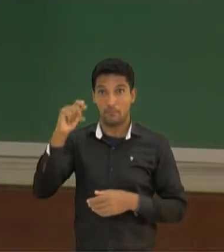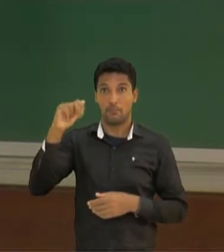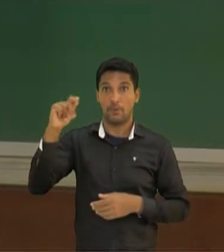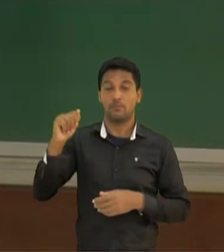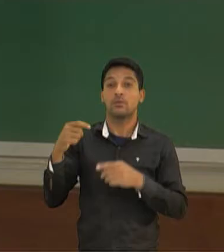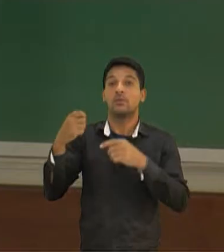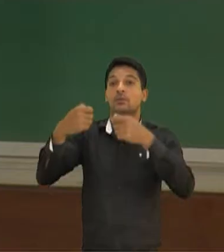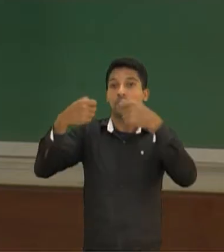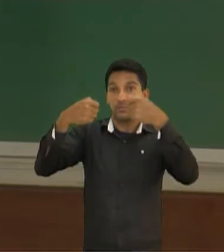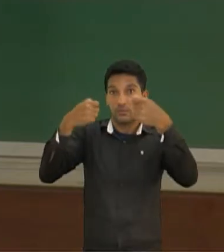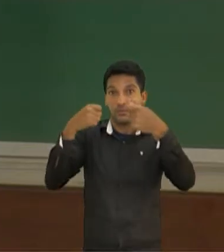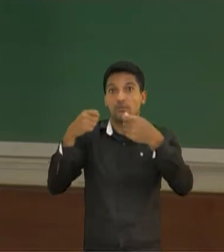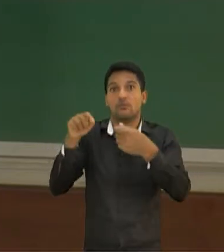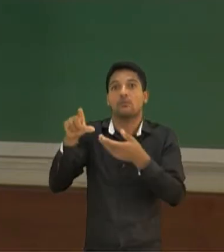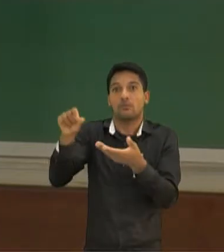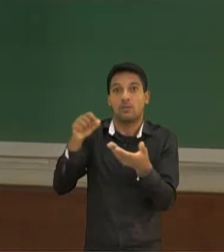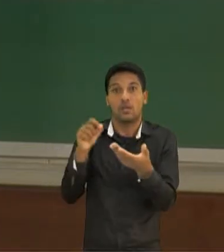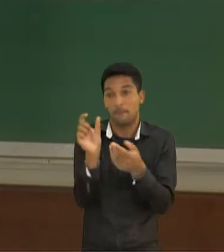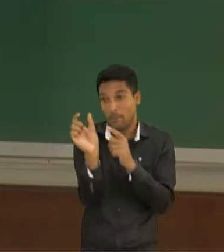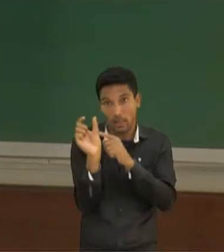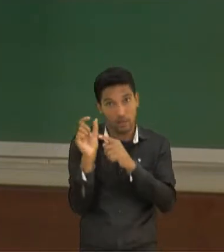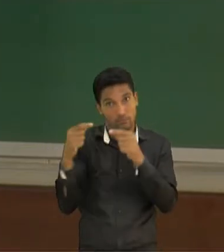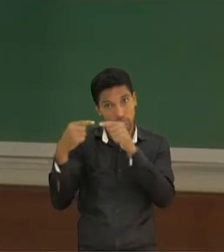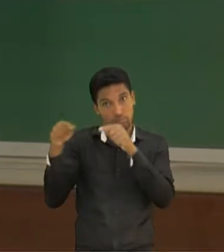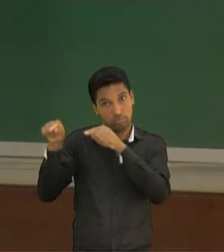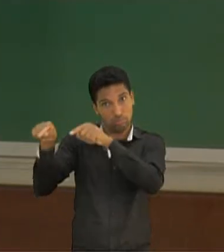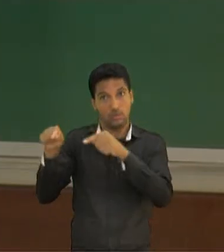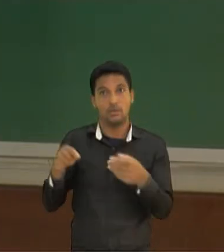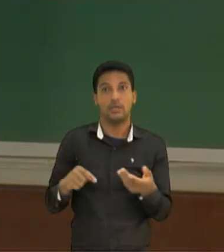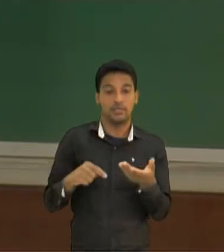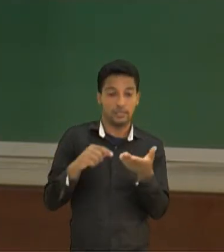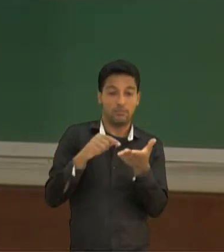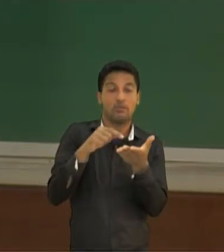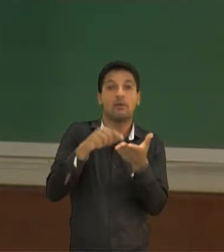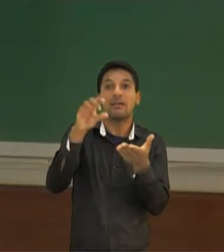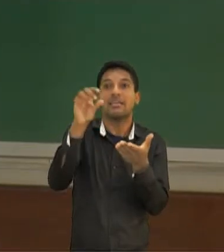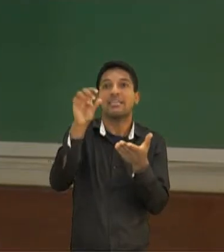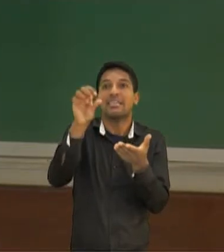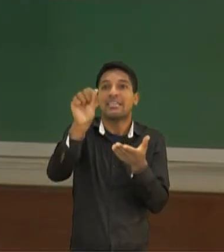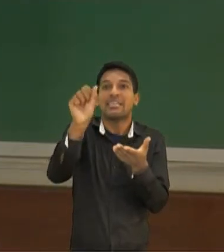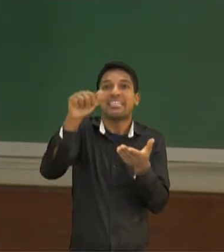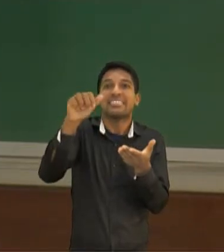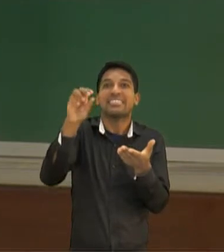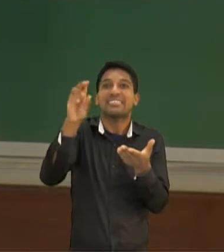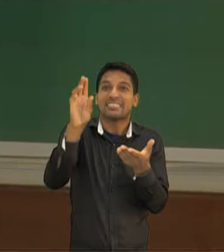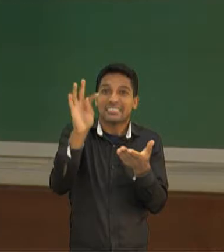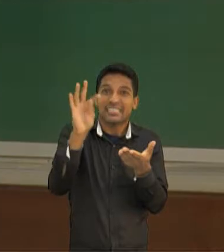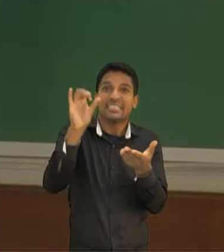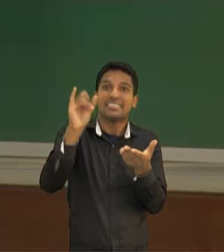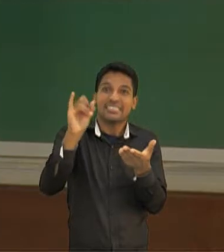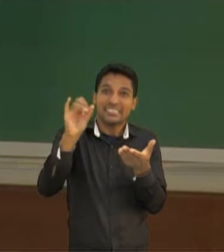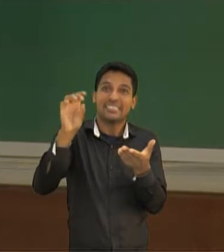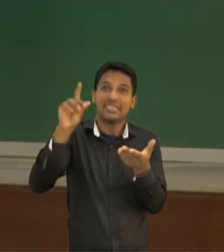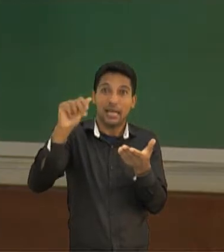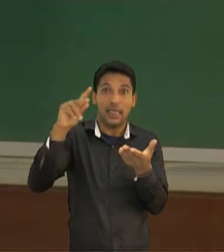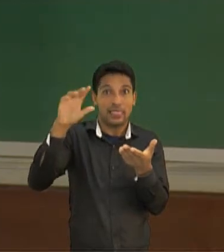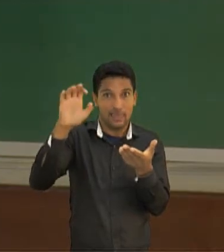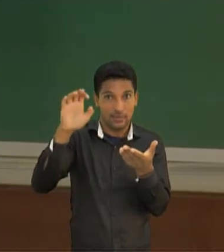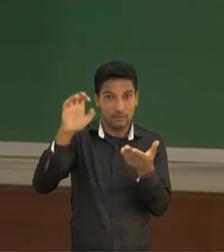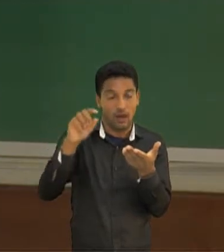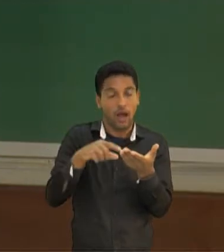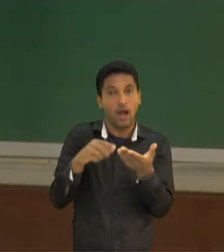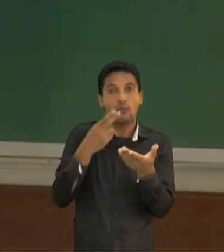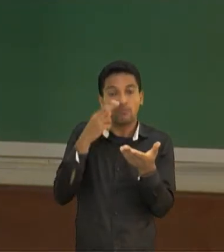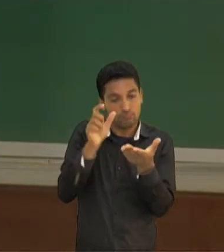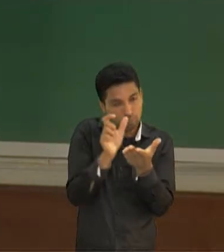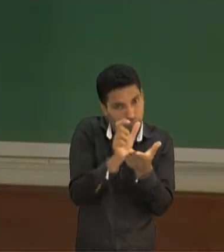selecionar um pronome de tratamento para eu me reportar a alguém. E esse alguém vai ser o destinatário, né? Vai ser a pessoa para quem